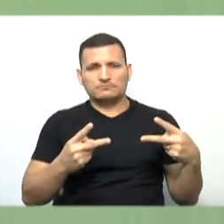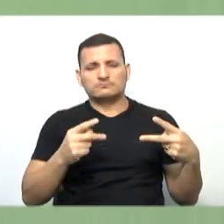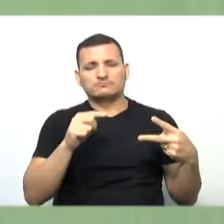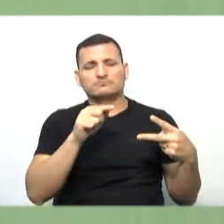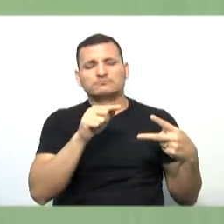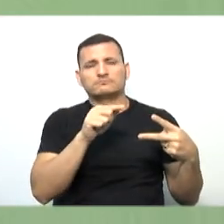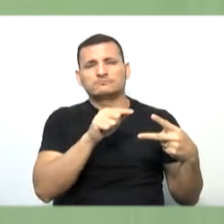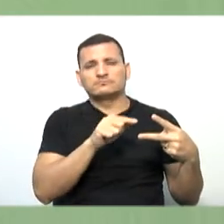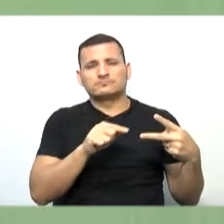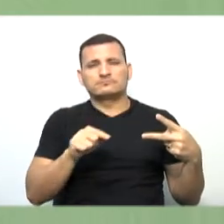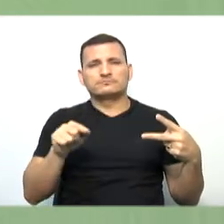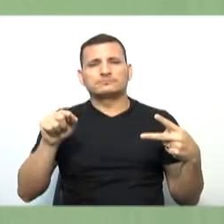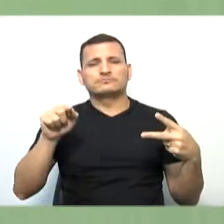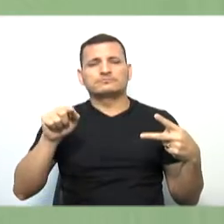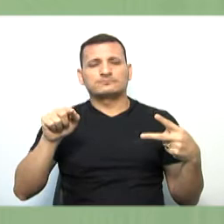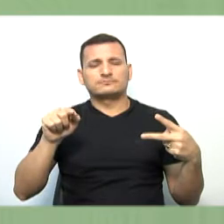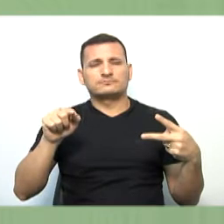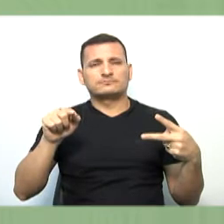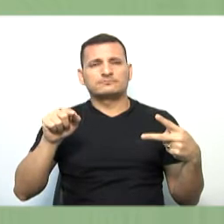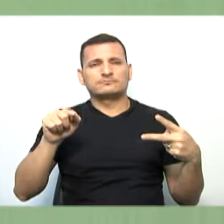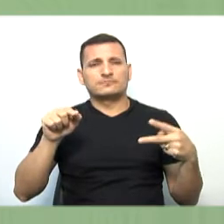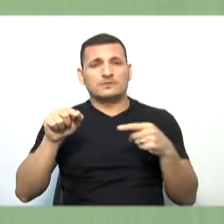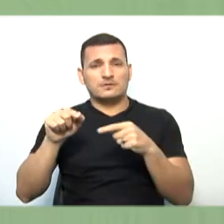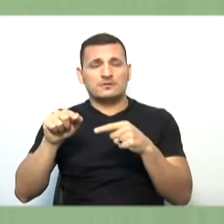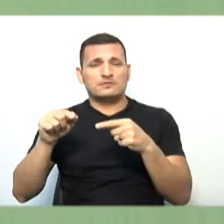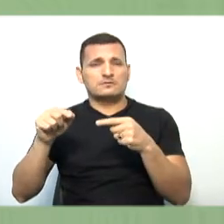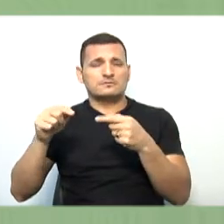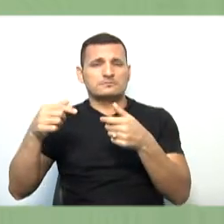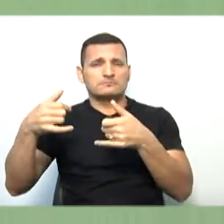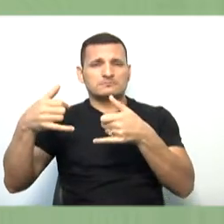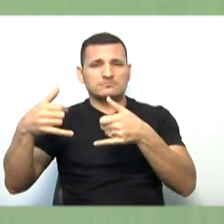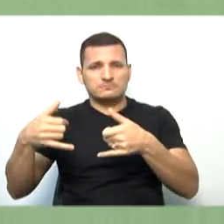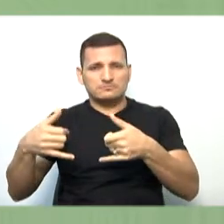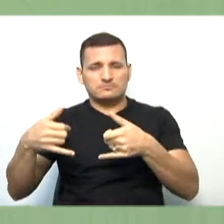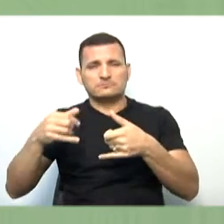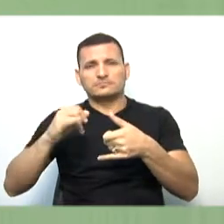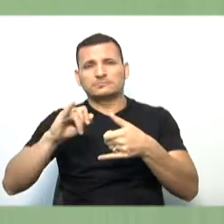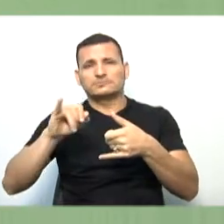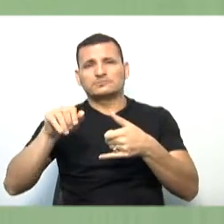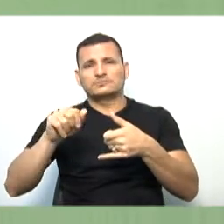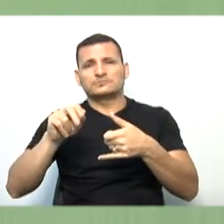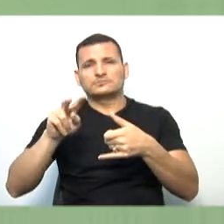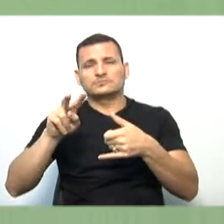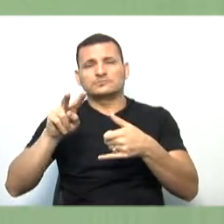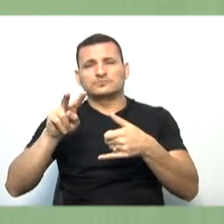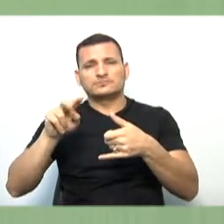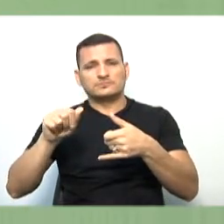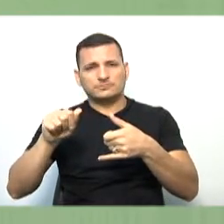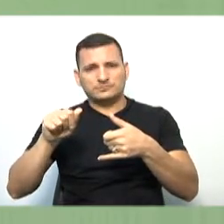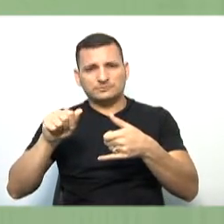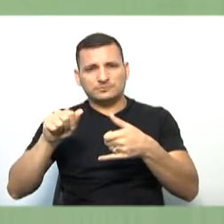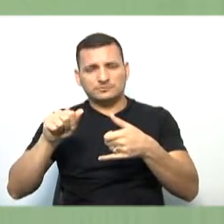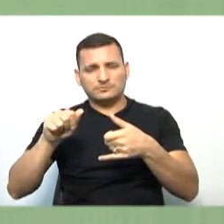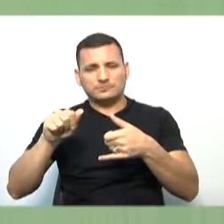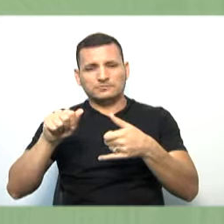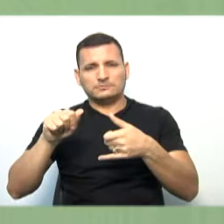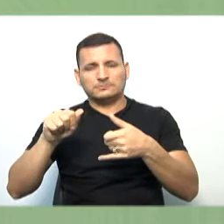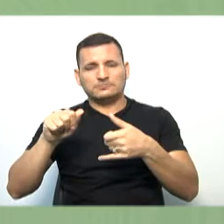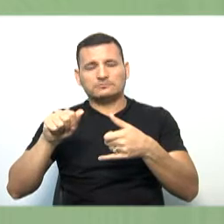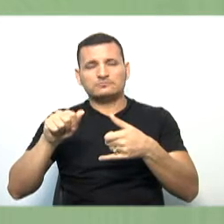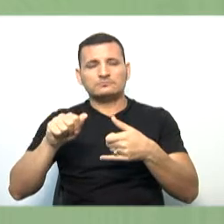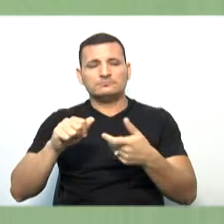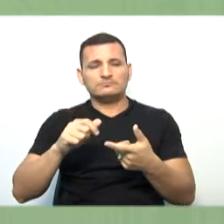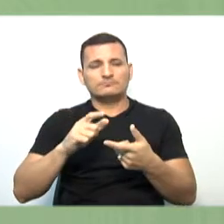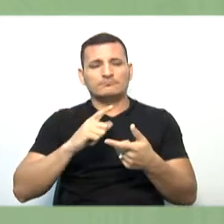tem que buscar as configurações ou os códigos que eu escrevi dentro de JavaScript? Então,